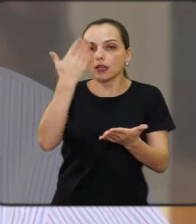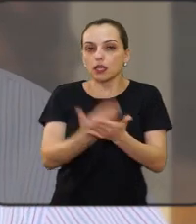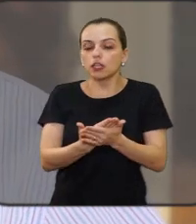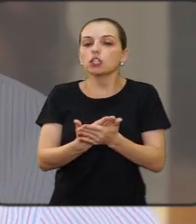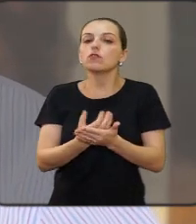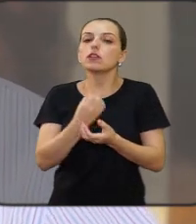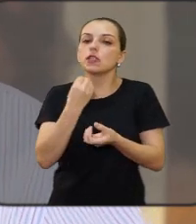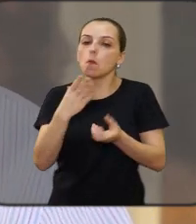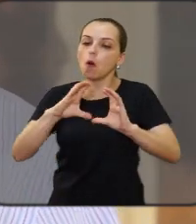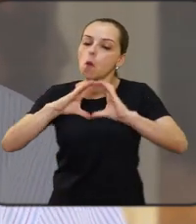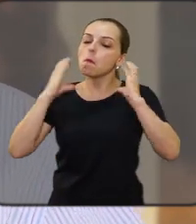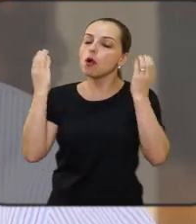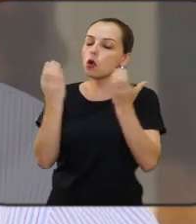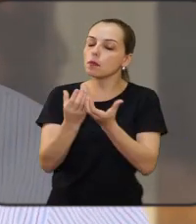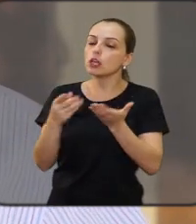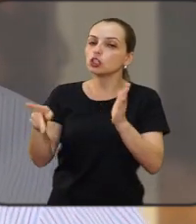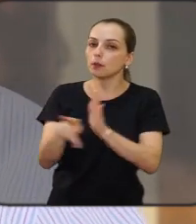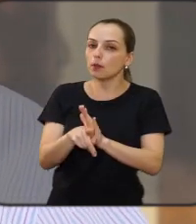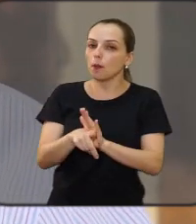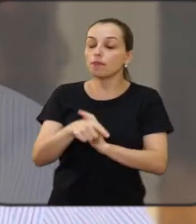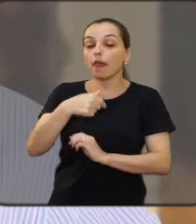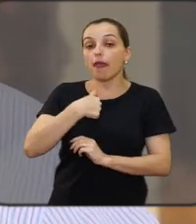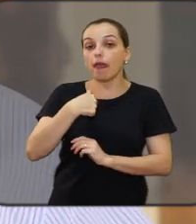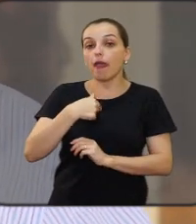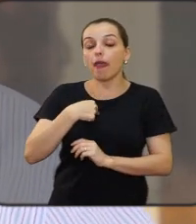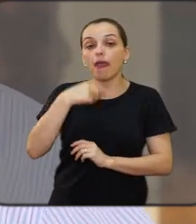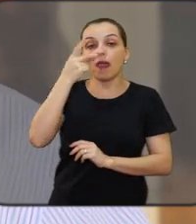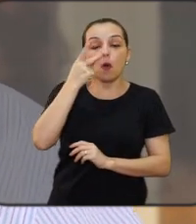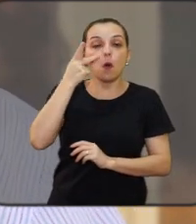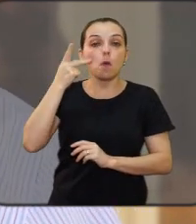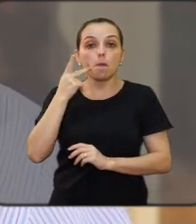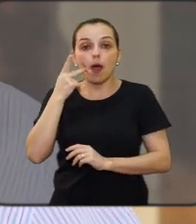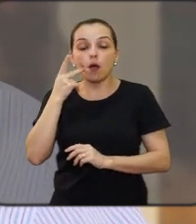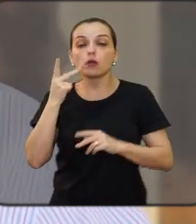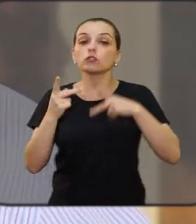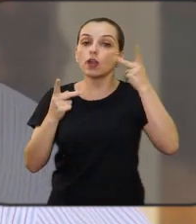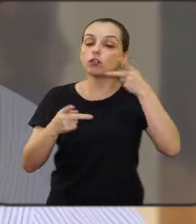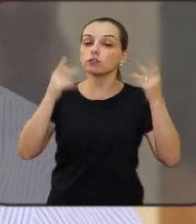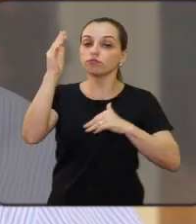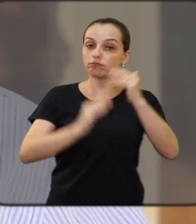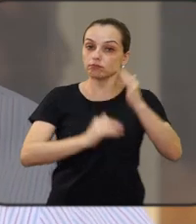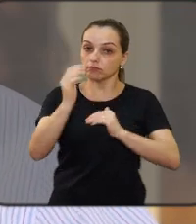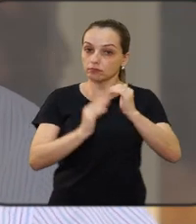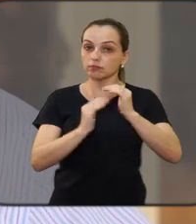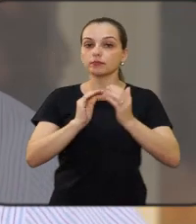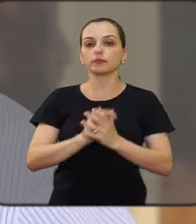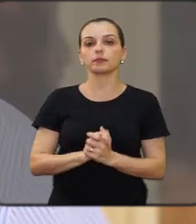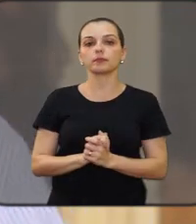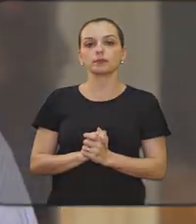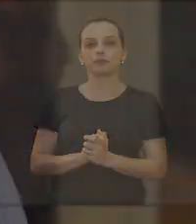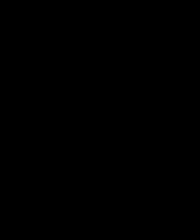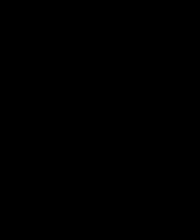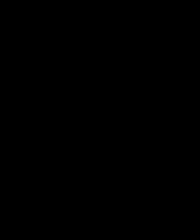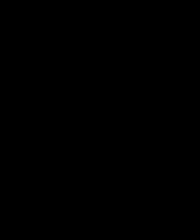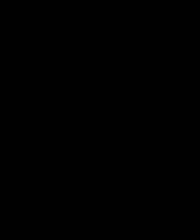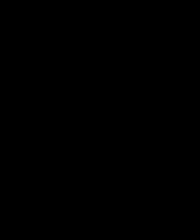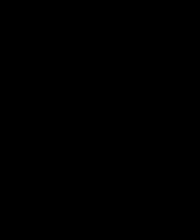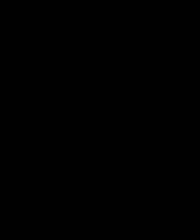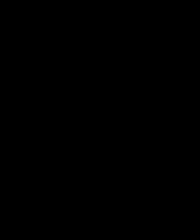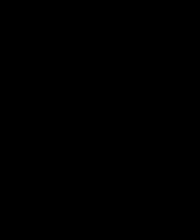Depois de tudo esclarecido, eu tenho certeza de que vai ser um bem para a coletividade. Paulo Landim e Vereadores em Ação.